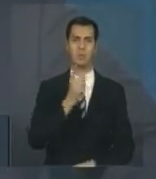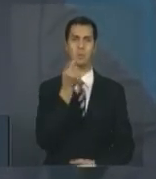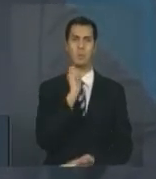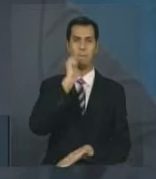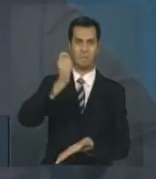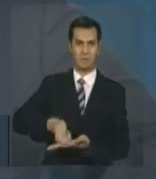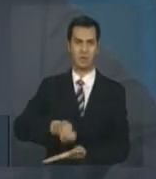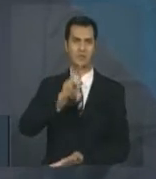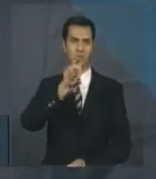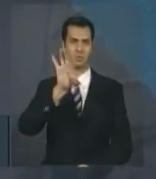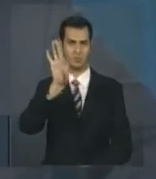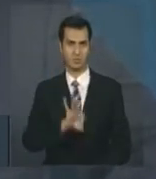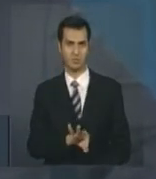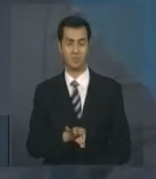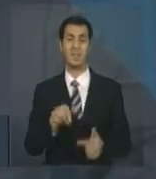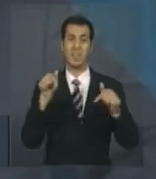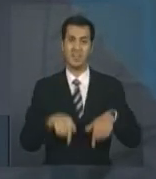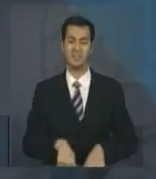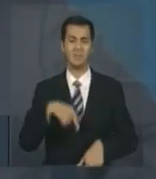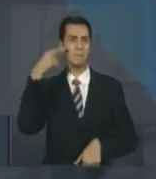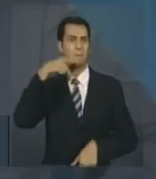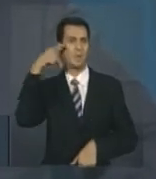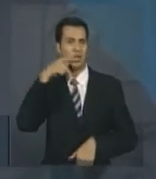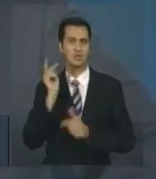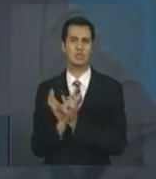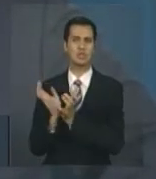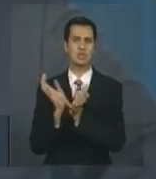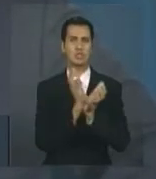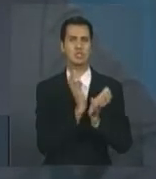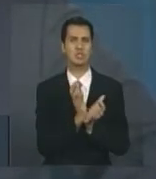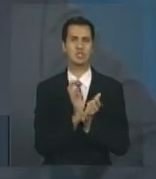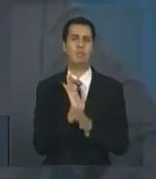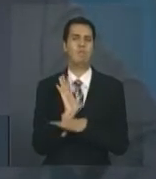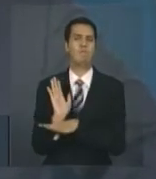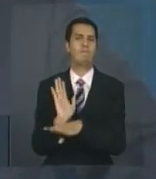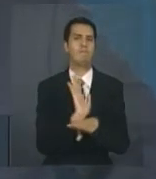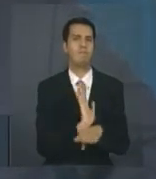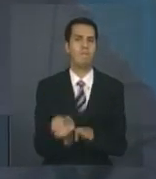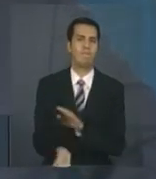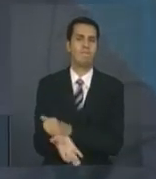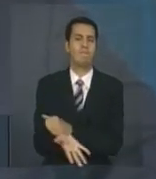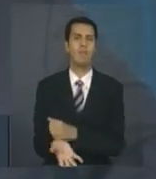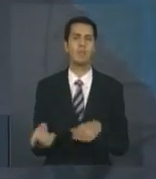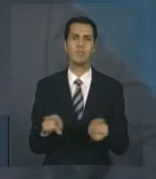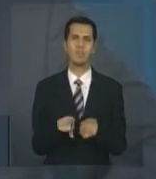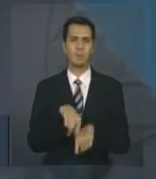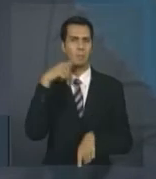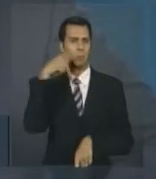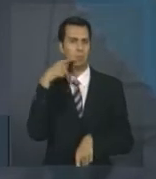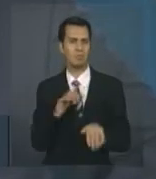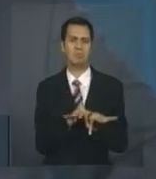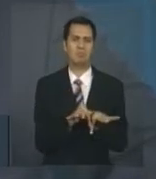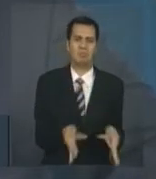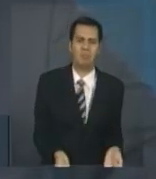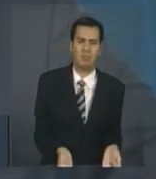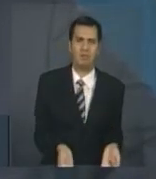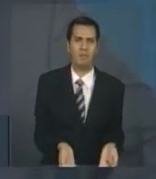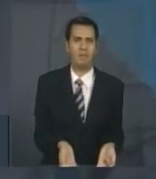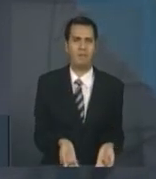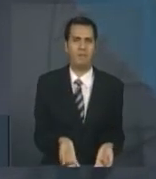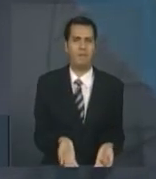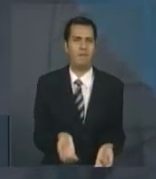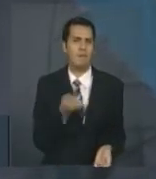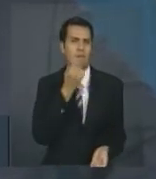partidária, não existe aqui política miúda, pequena. E eu não posso aceitar, assim como eu não